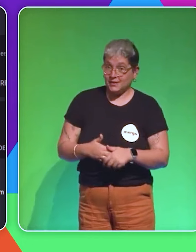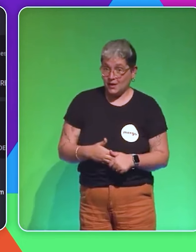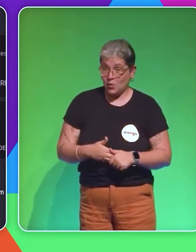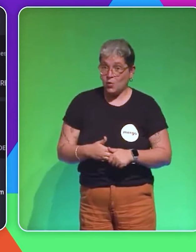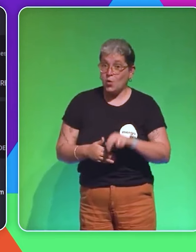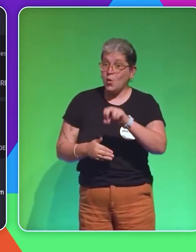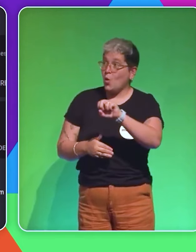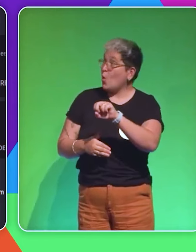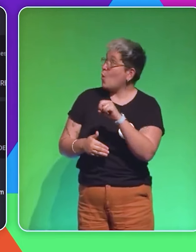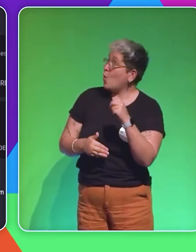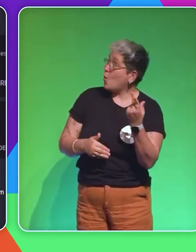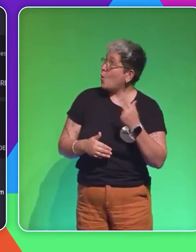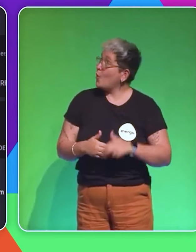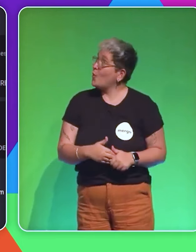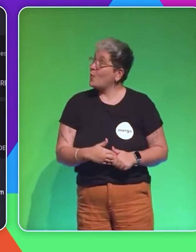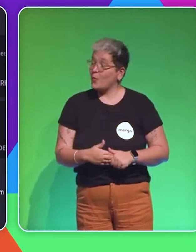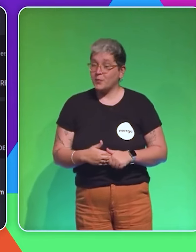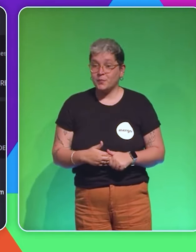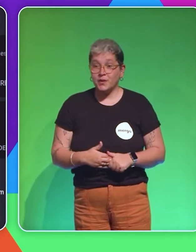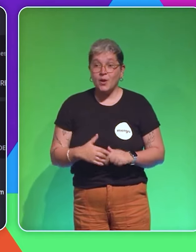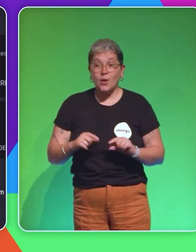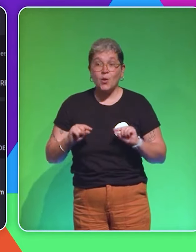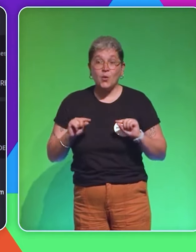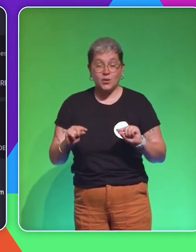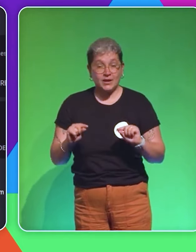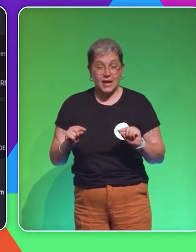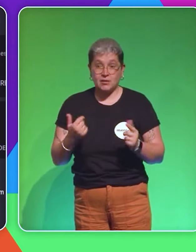menos com com mais seriedade